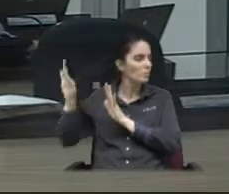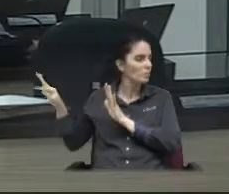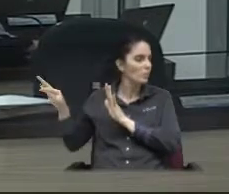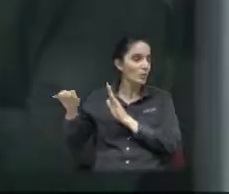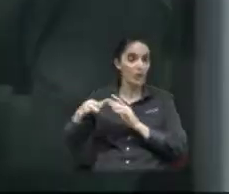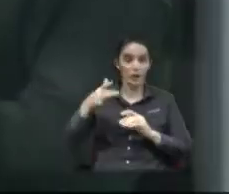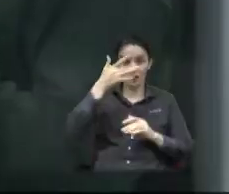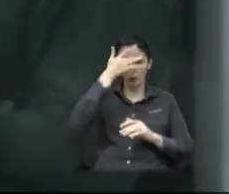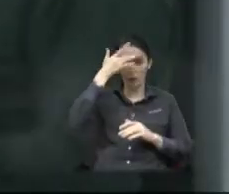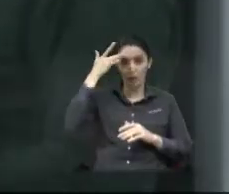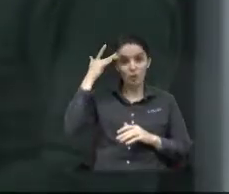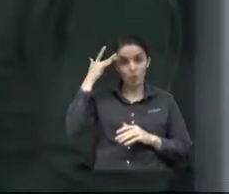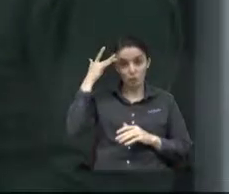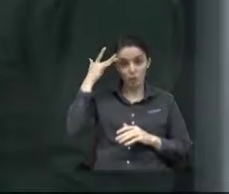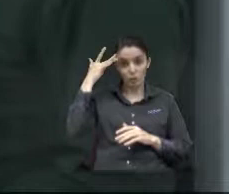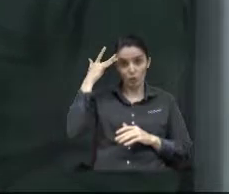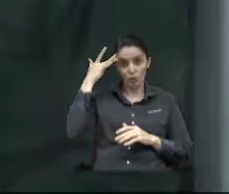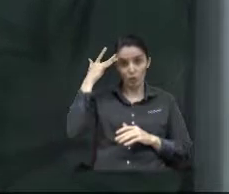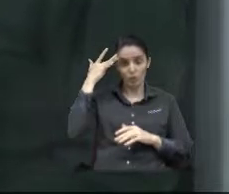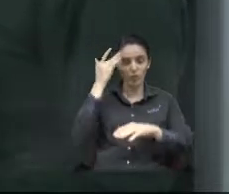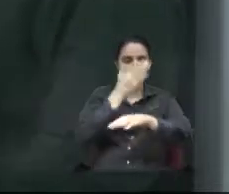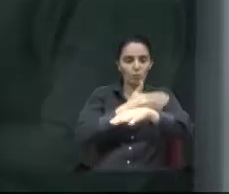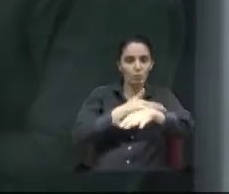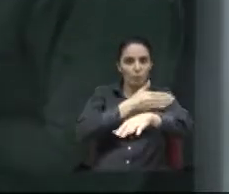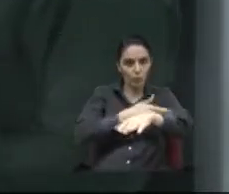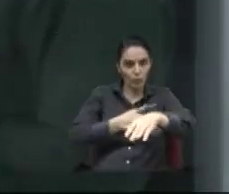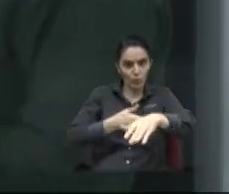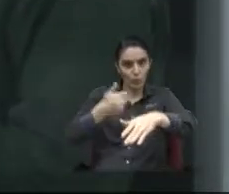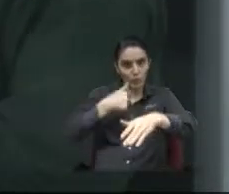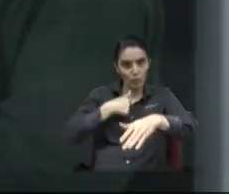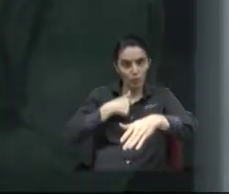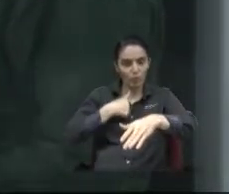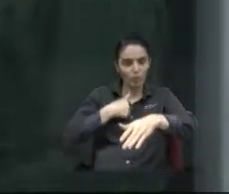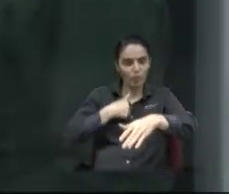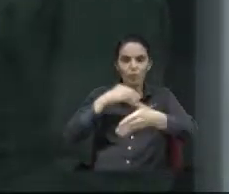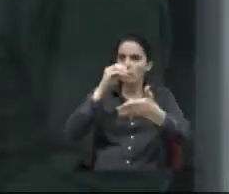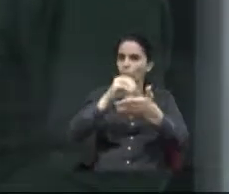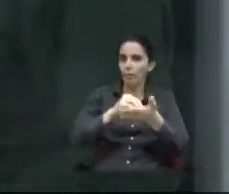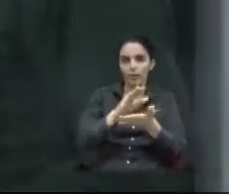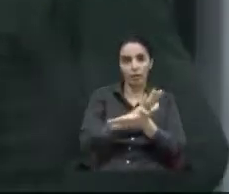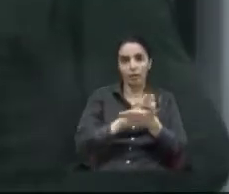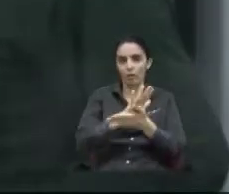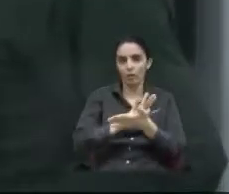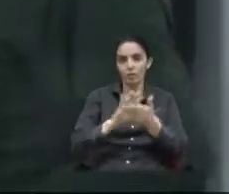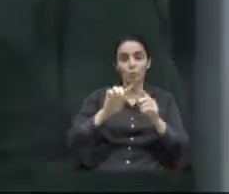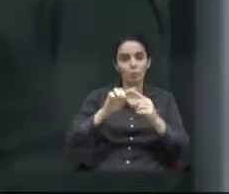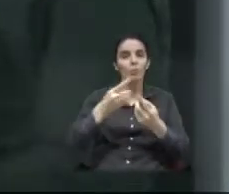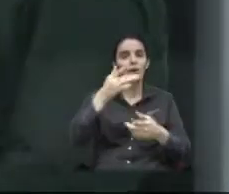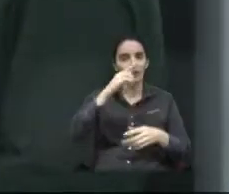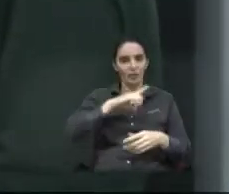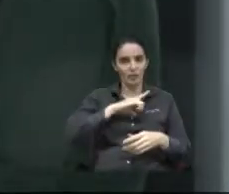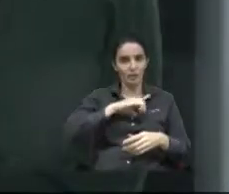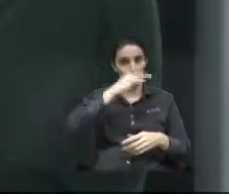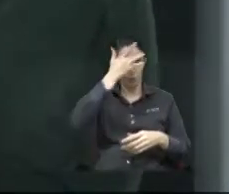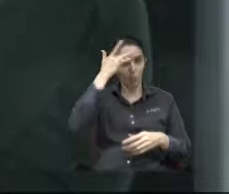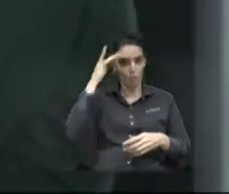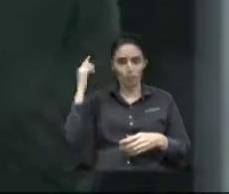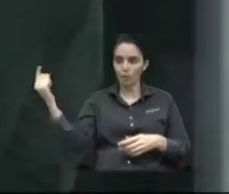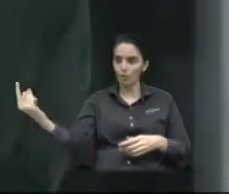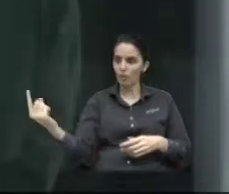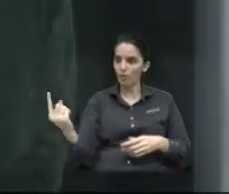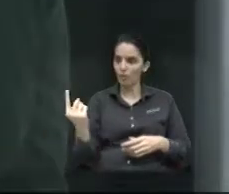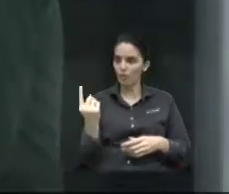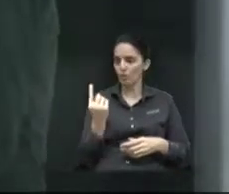e nem cicatrizem deixam. Mas há pessoas que simplesmente aparecem em nossas vidas e nos marcam